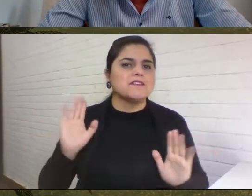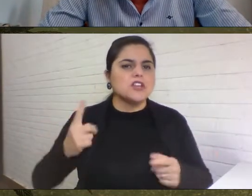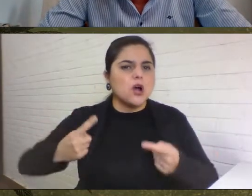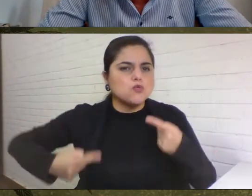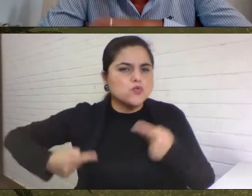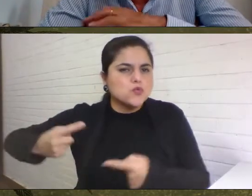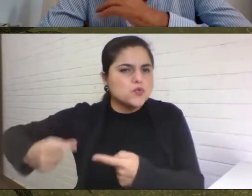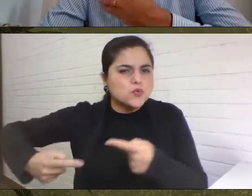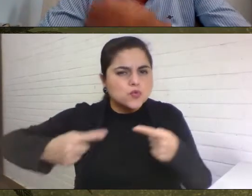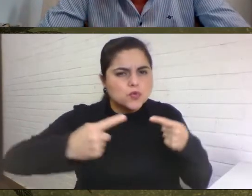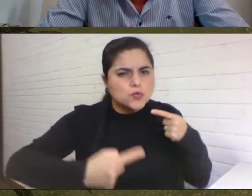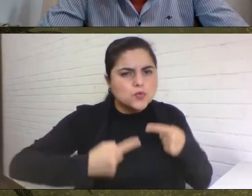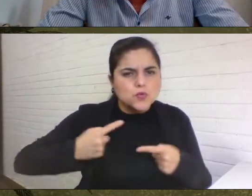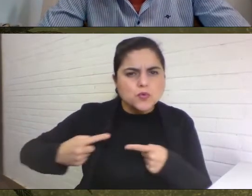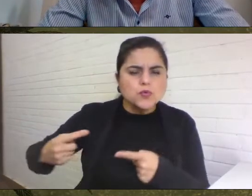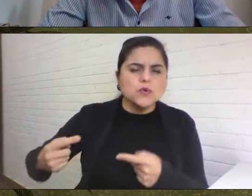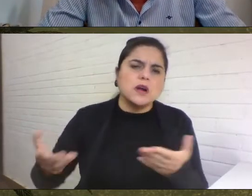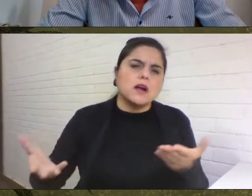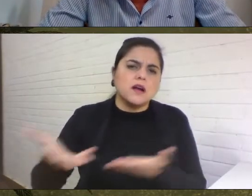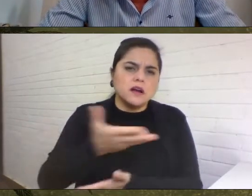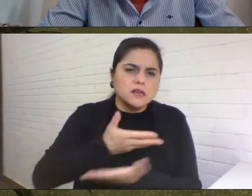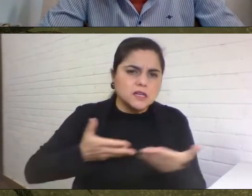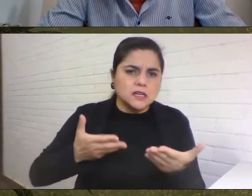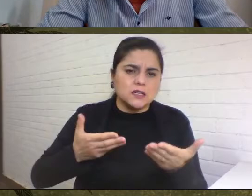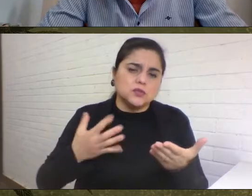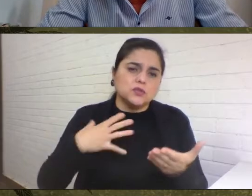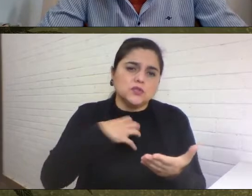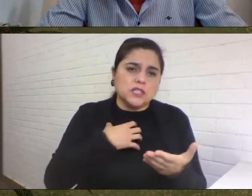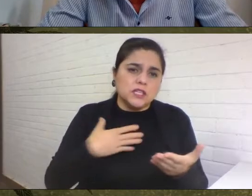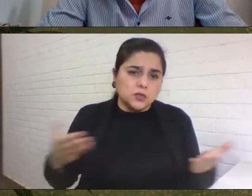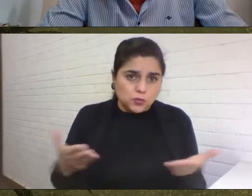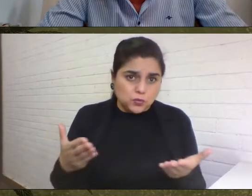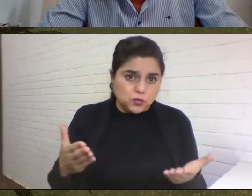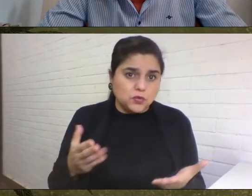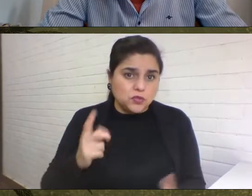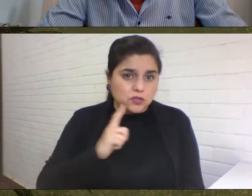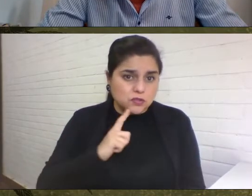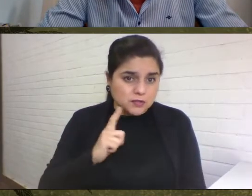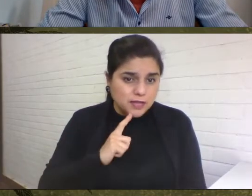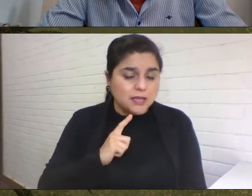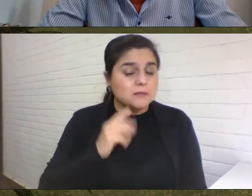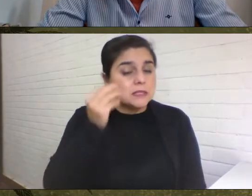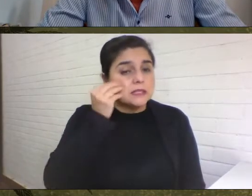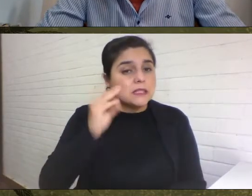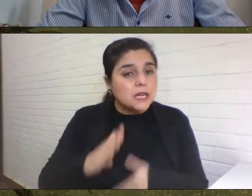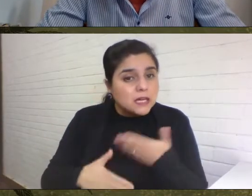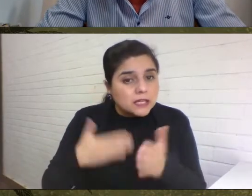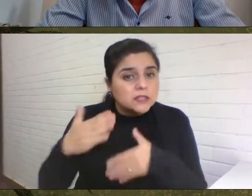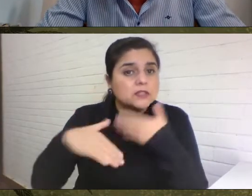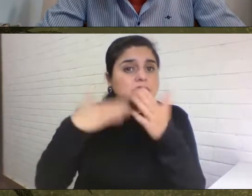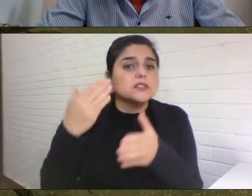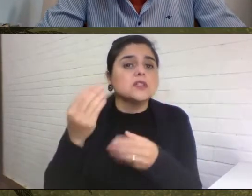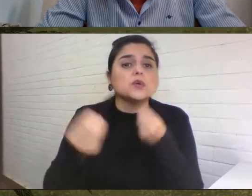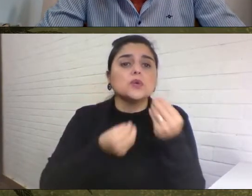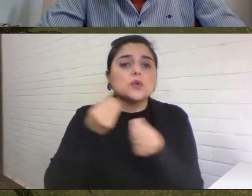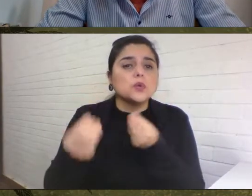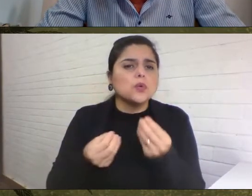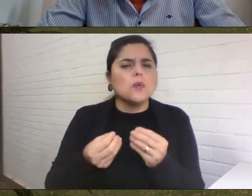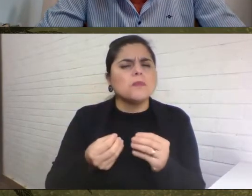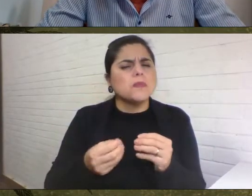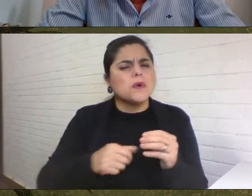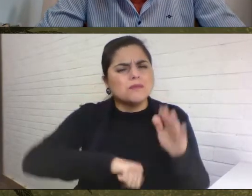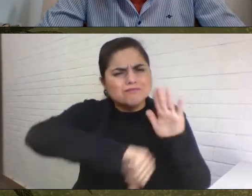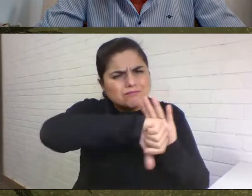disponibilidade para, neste quadro de fazer evoluir este quadro de descriminalização